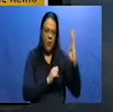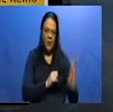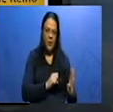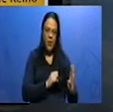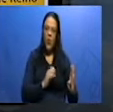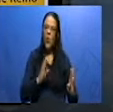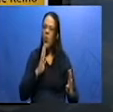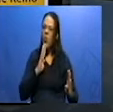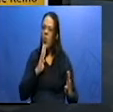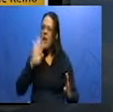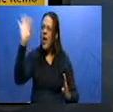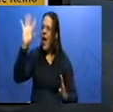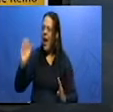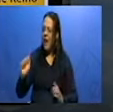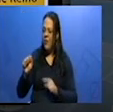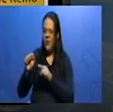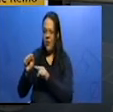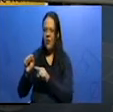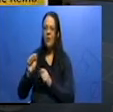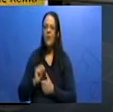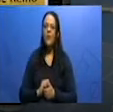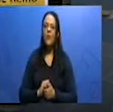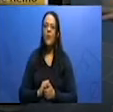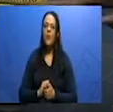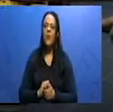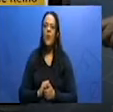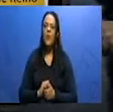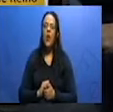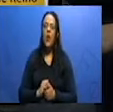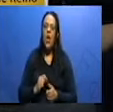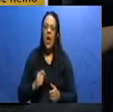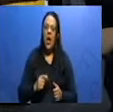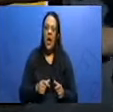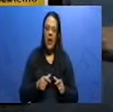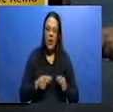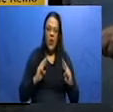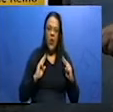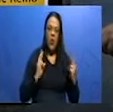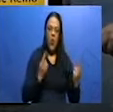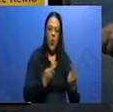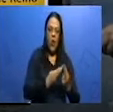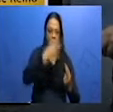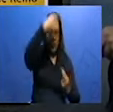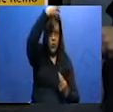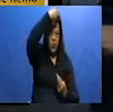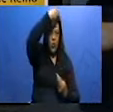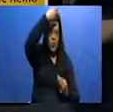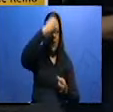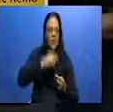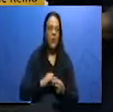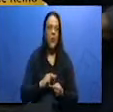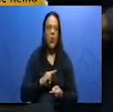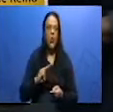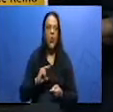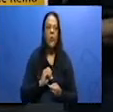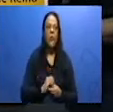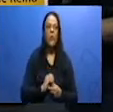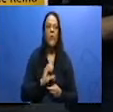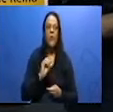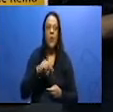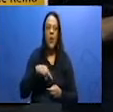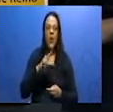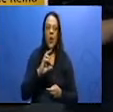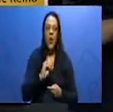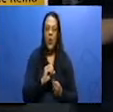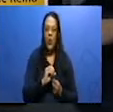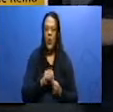O reino dos bantus era chamado de reino do Congo. E o reino dos sudaneses era